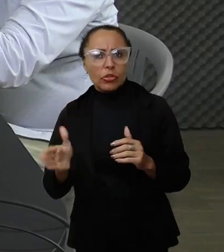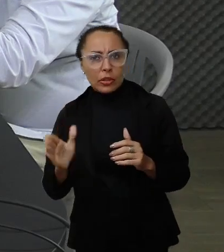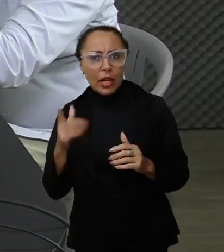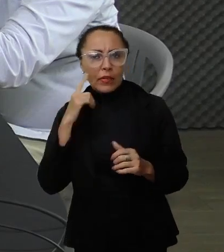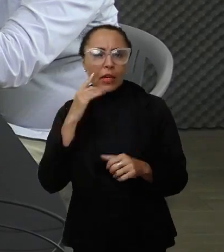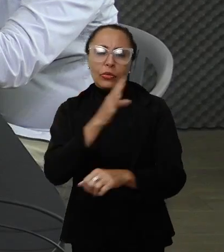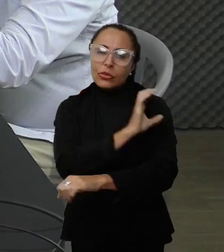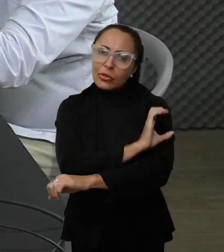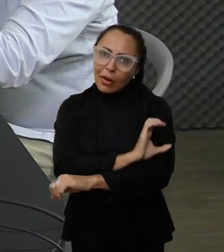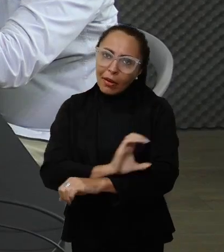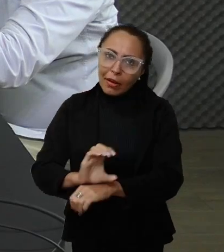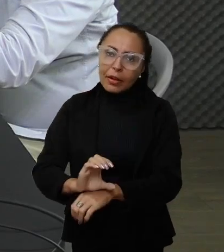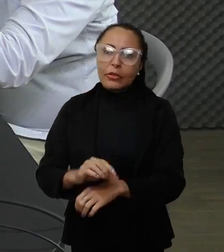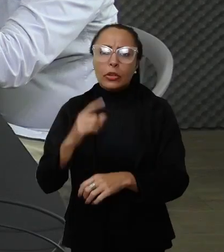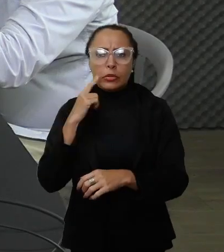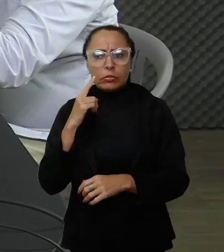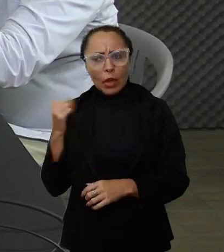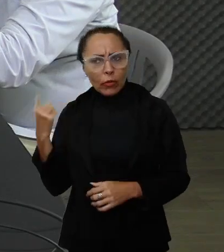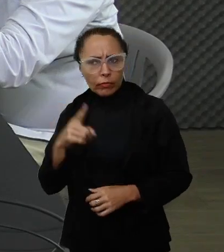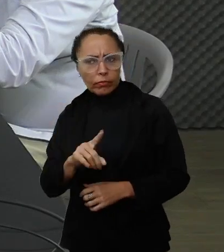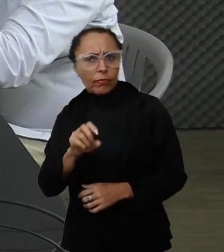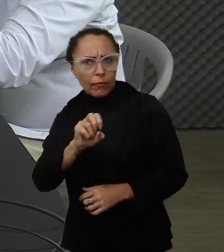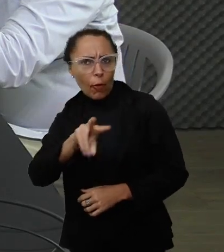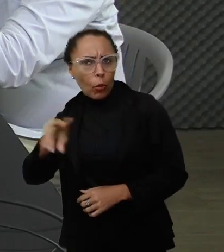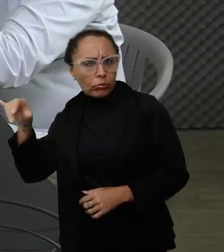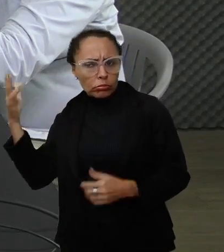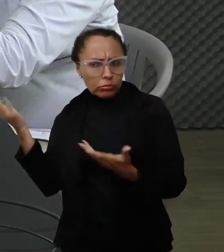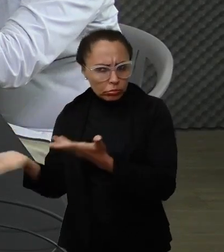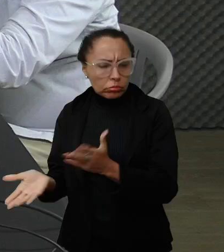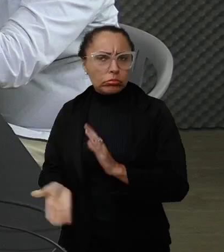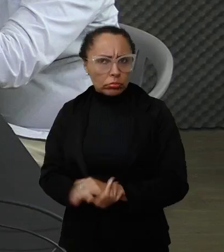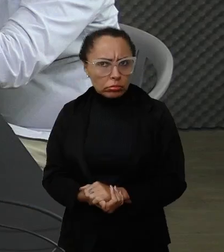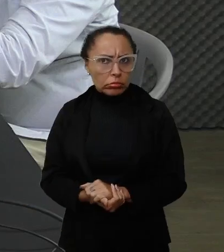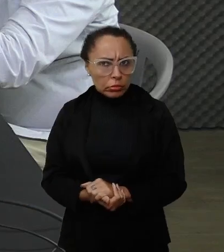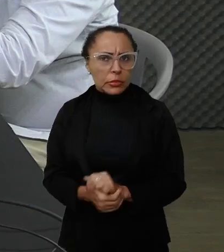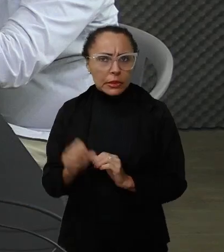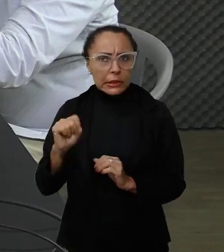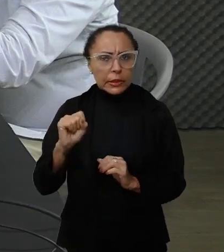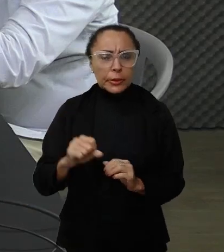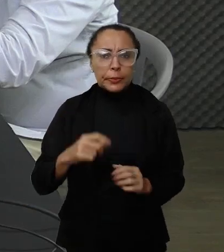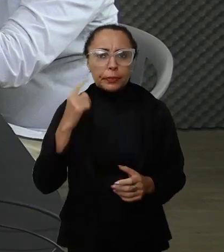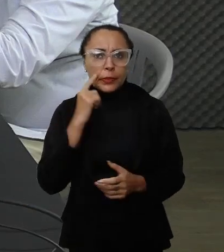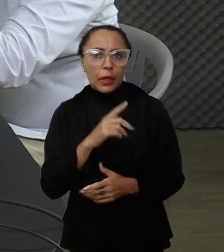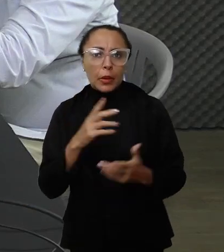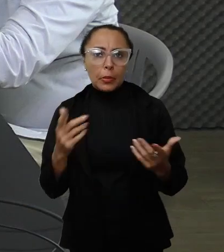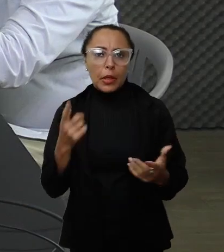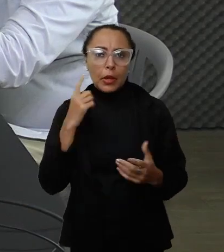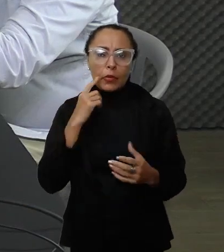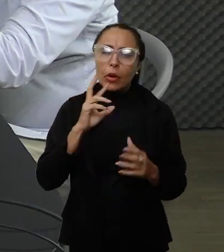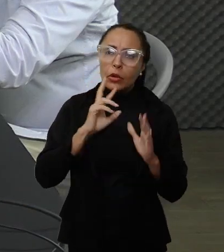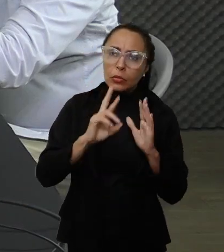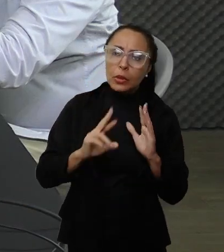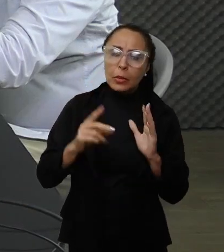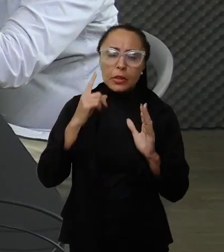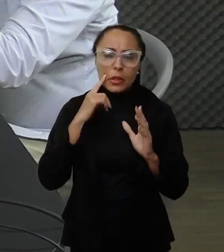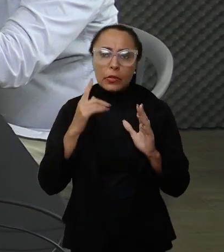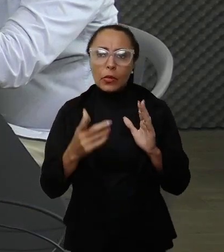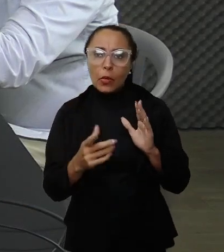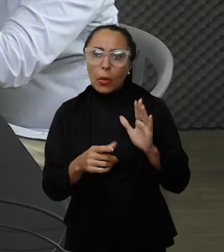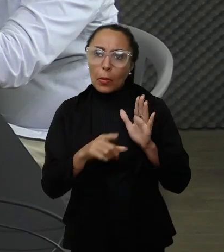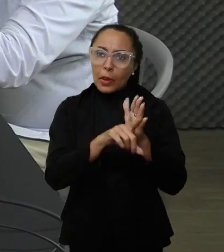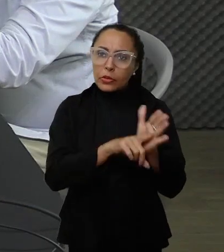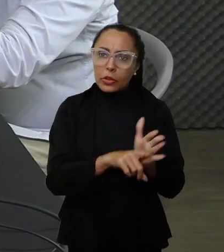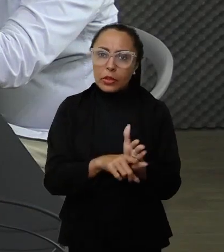estagiando. E eu disse, eu vou. Mas se perguntarem algo e tu não souber responder, eu vou dizer que eu não sei responder, mas que vou procurar a resposta. Porque a gente não é